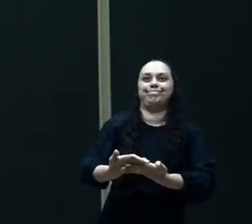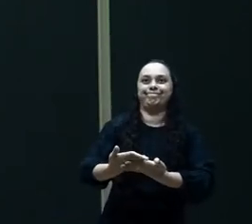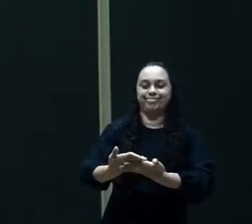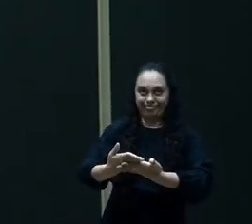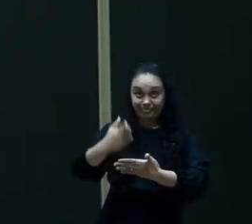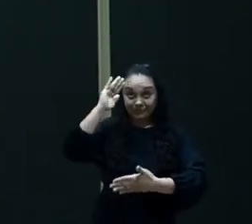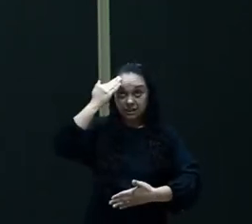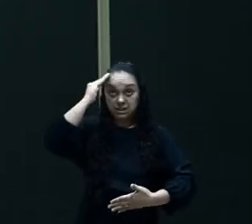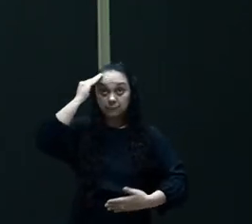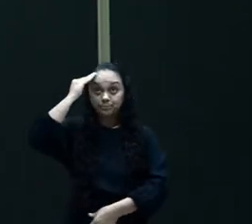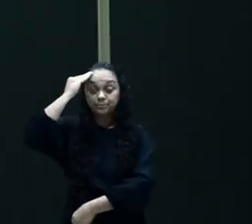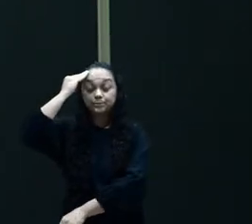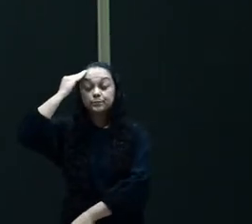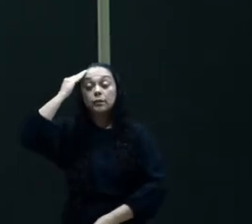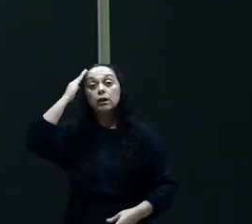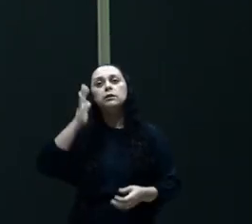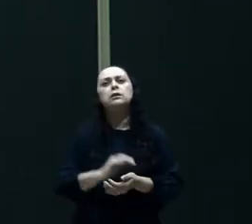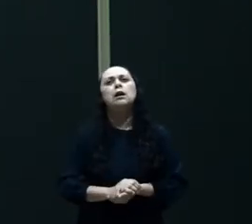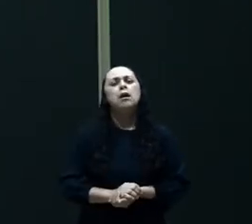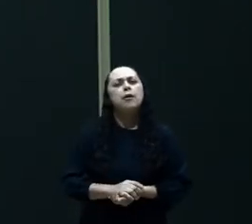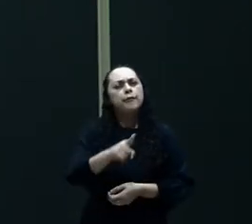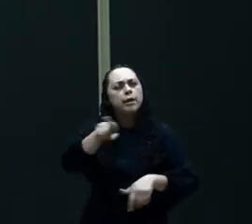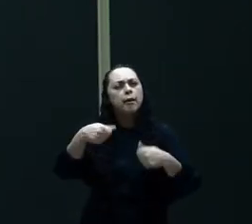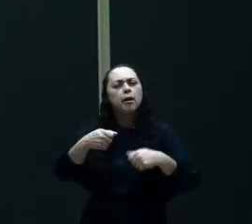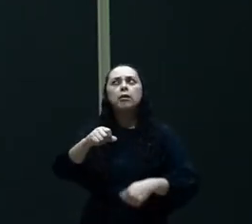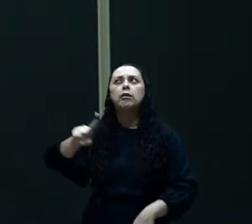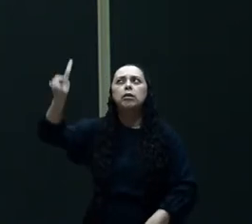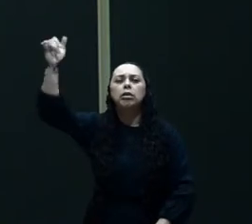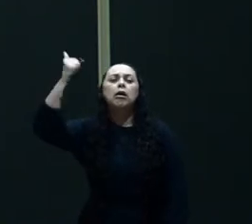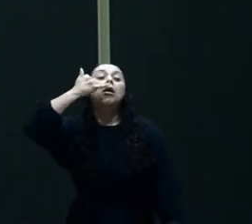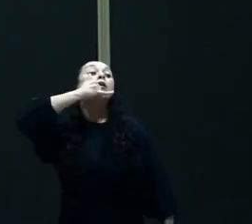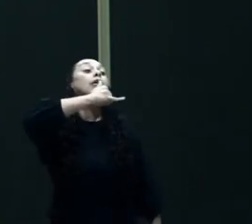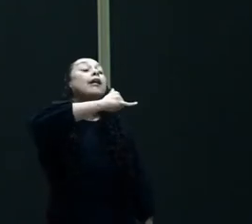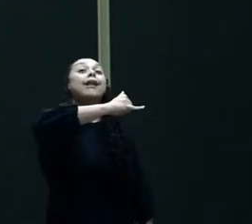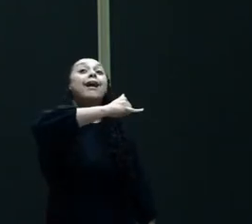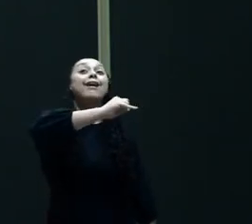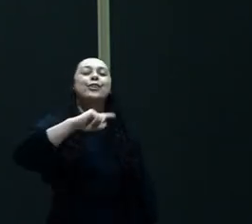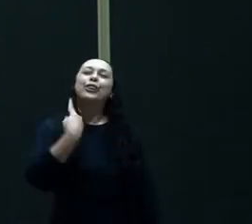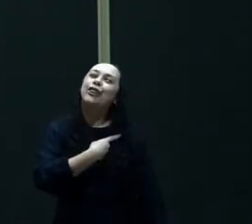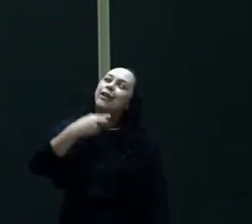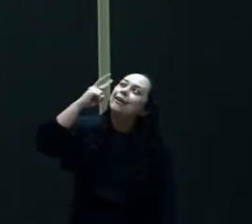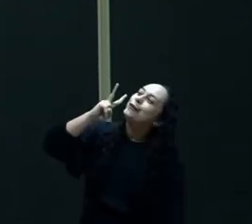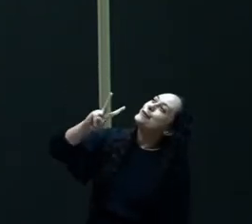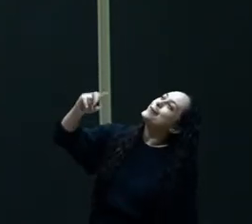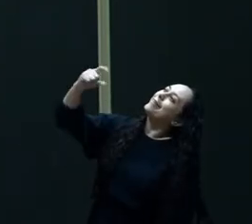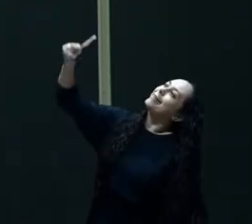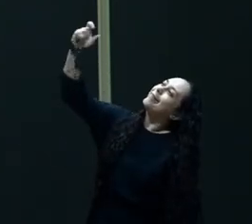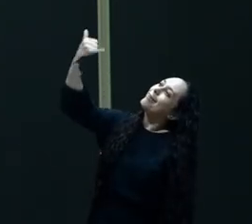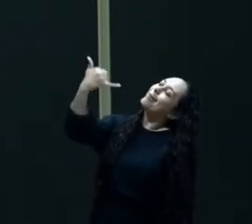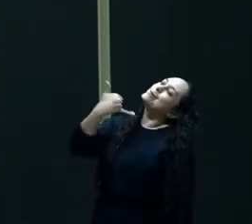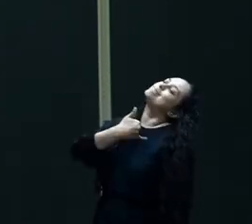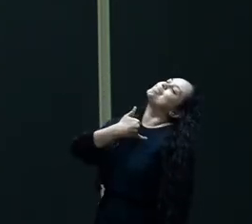prazerosa ouvir Deus falar conosco ouvir Deus declarar a